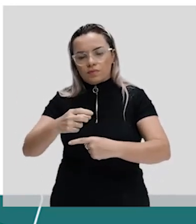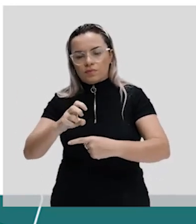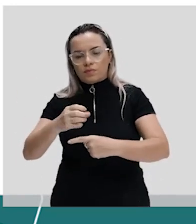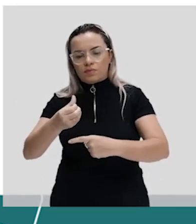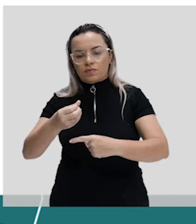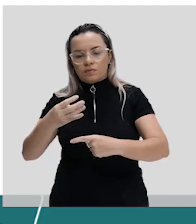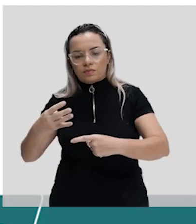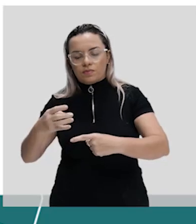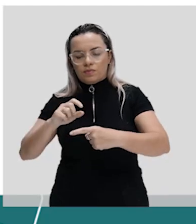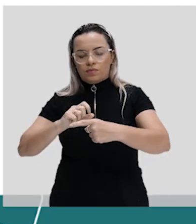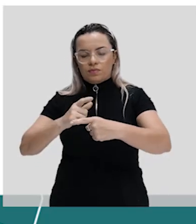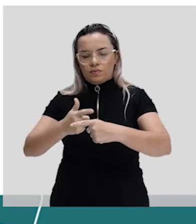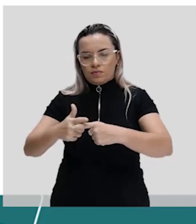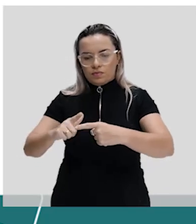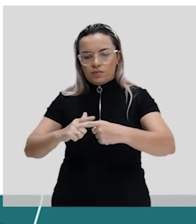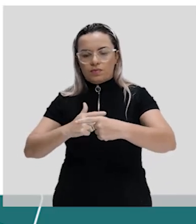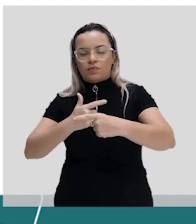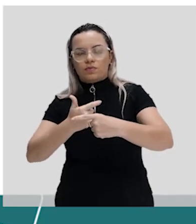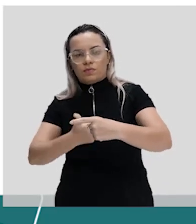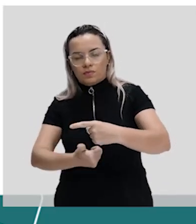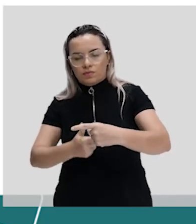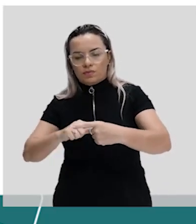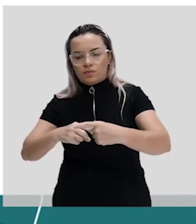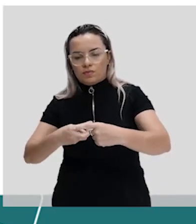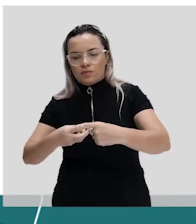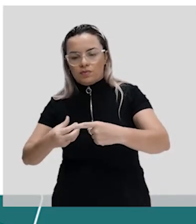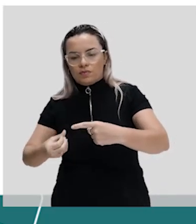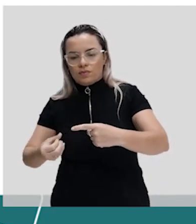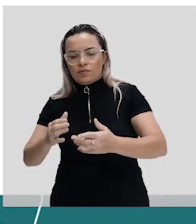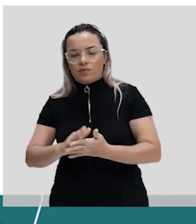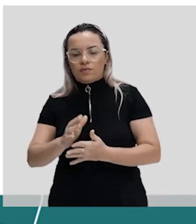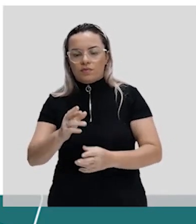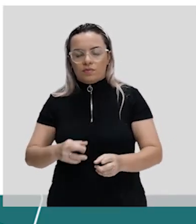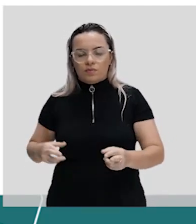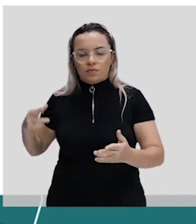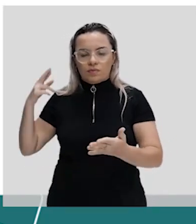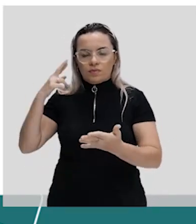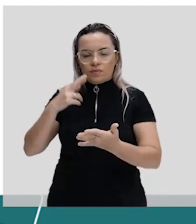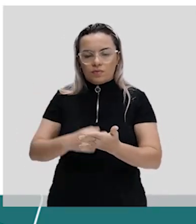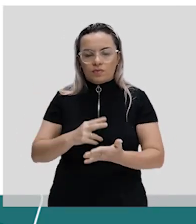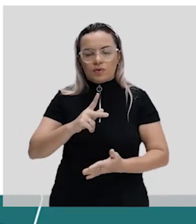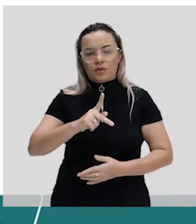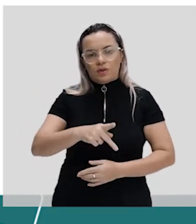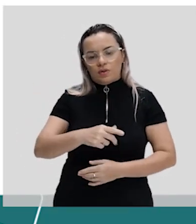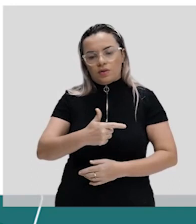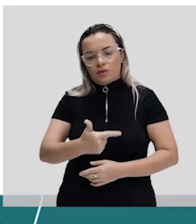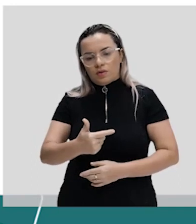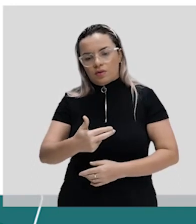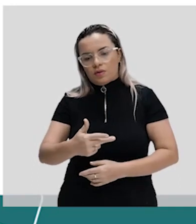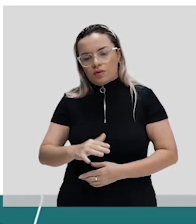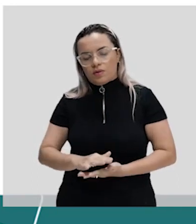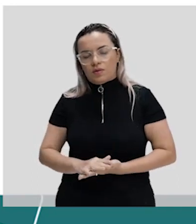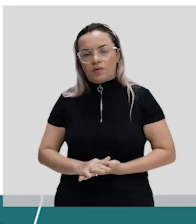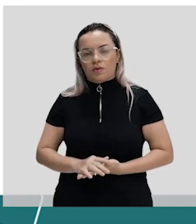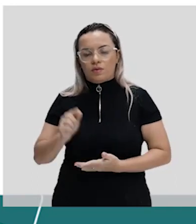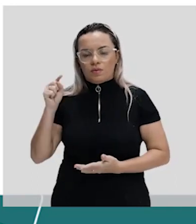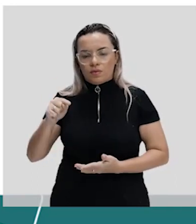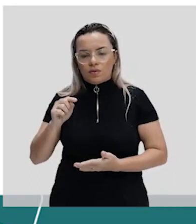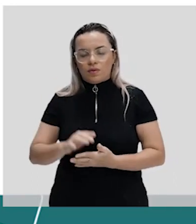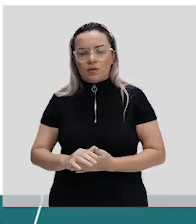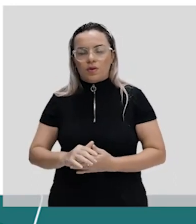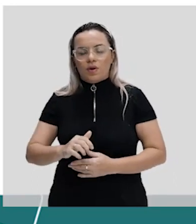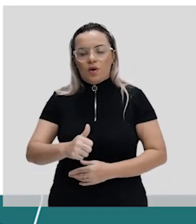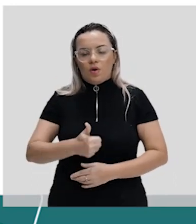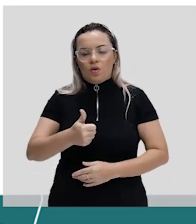1,36, essa divisão traz para nós como resposta o 1,15. No caso, P2, então, é